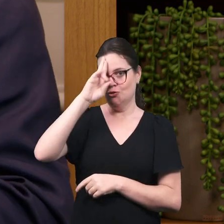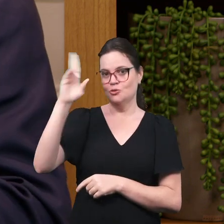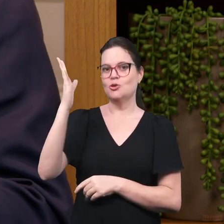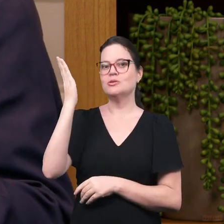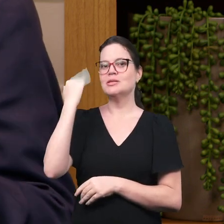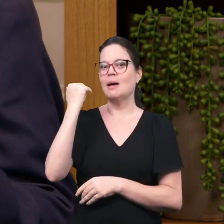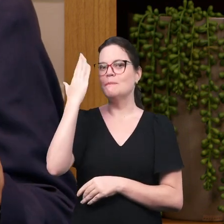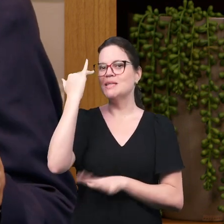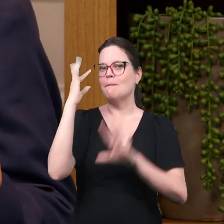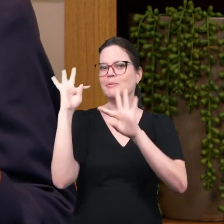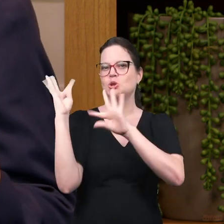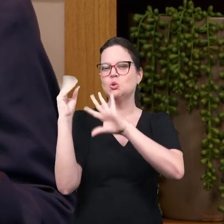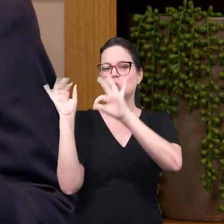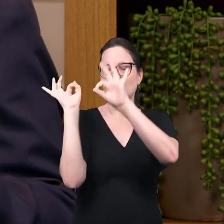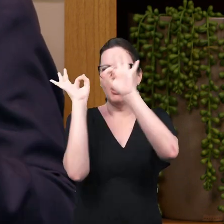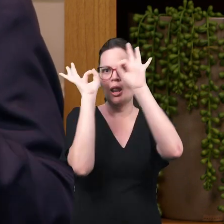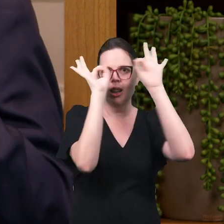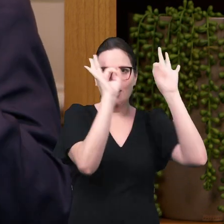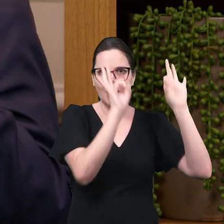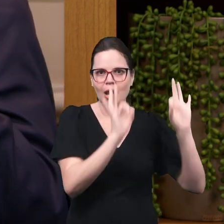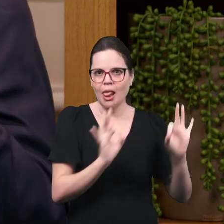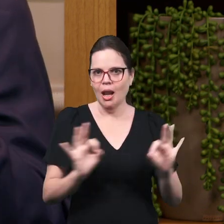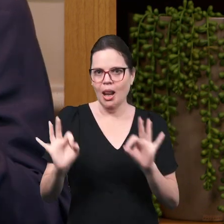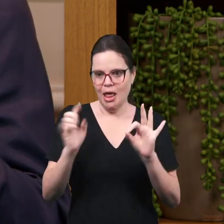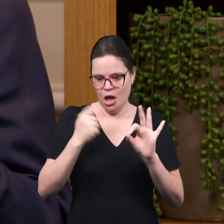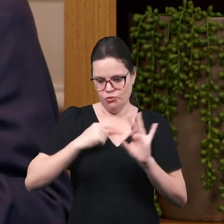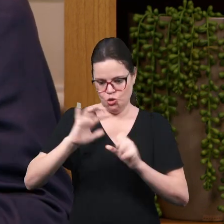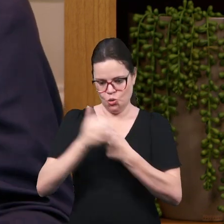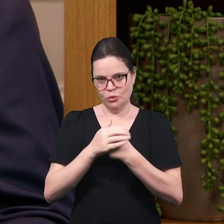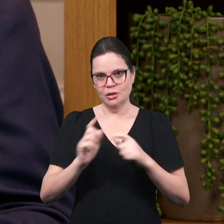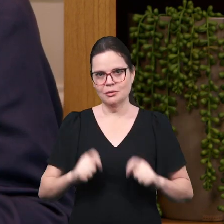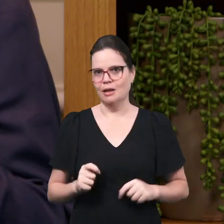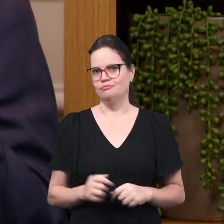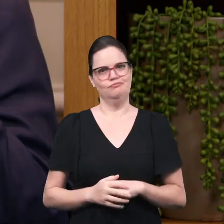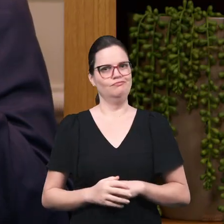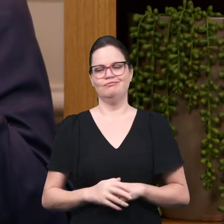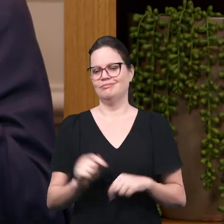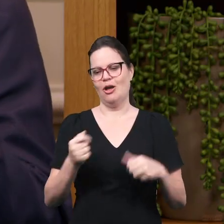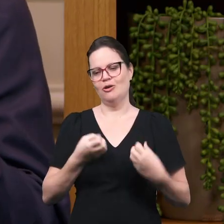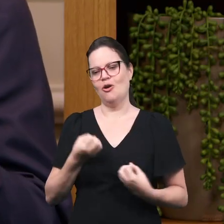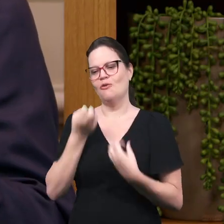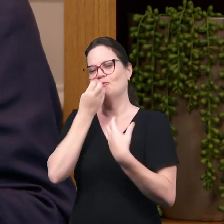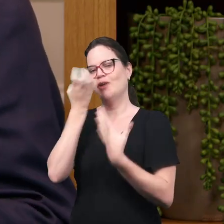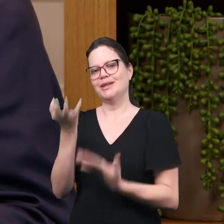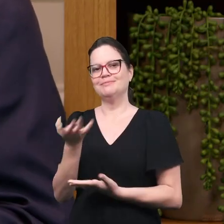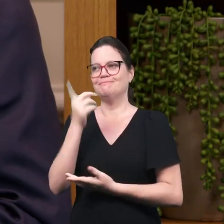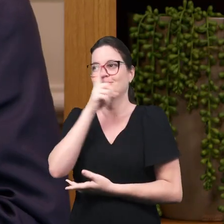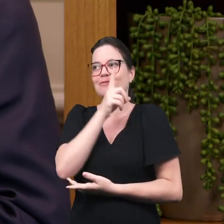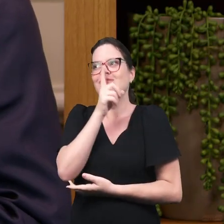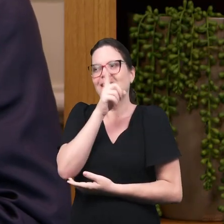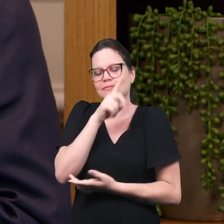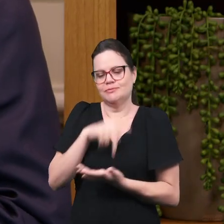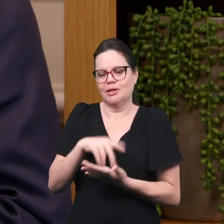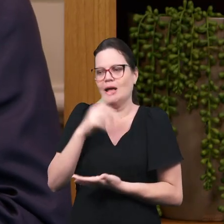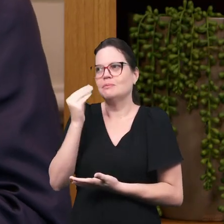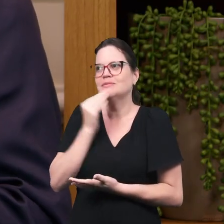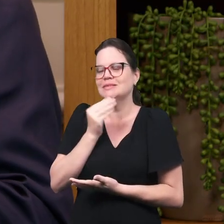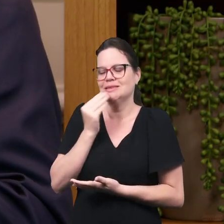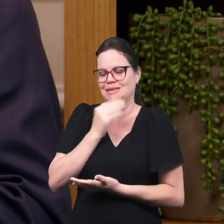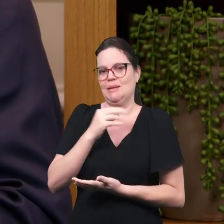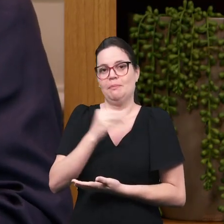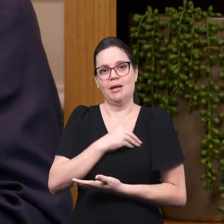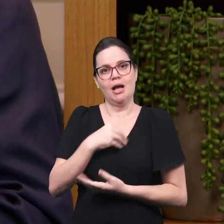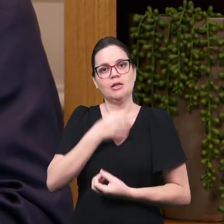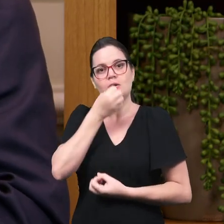onisciente, não tem por que esconder nada e nós vamos ser cada vez mais sinceros, confessar as nossas falhas diante do Senhor.